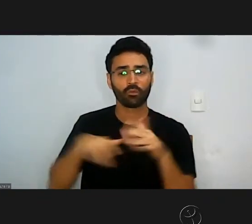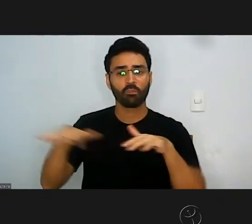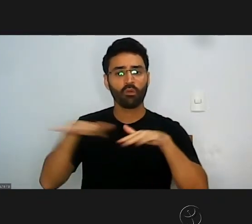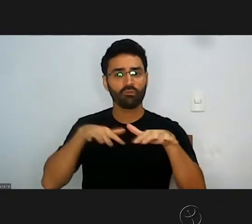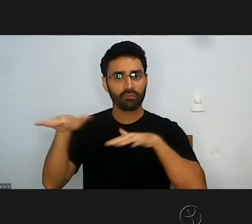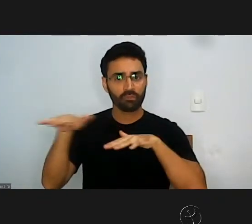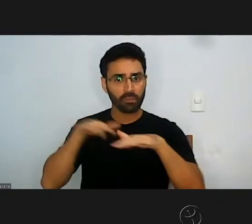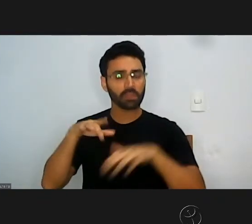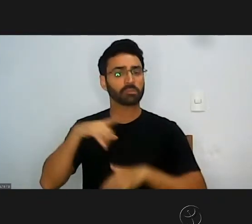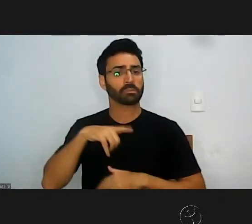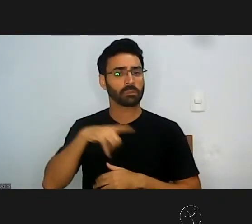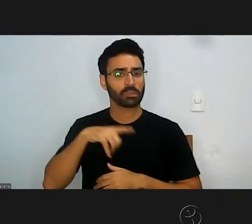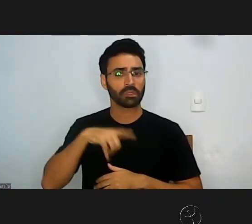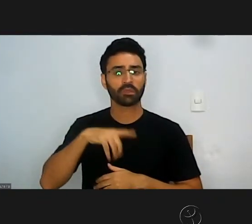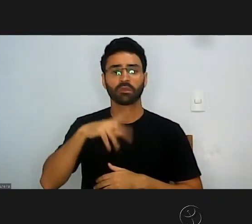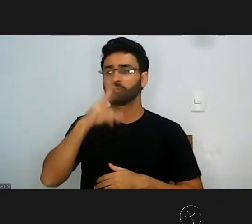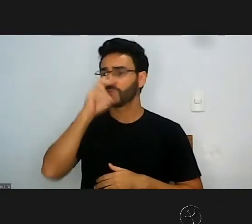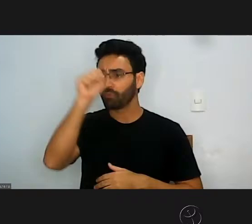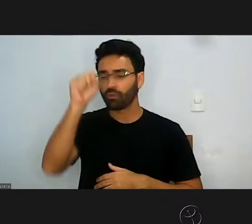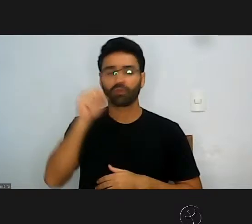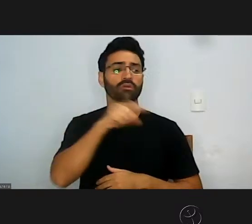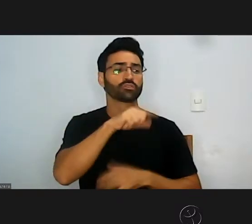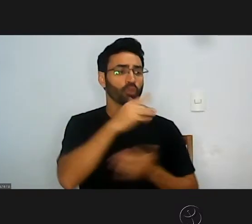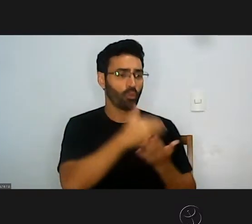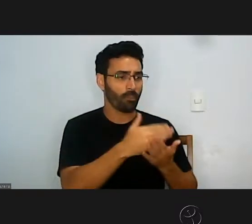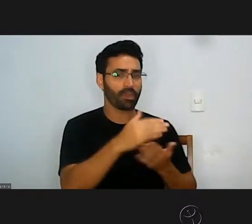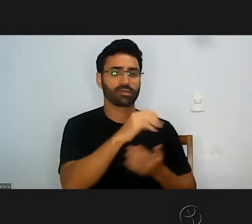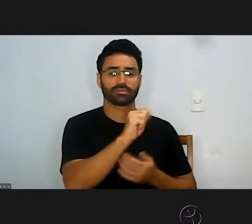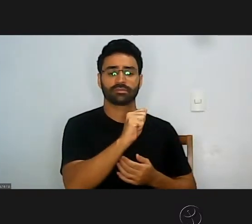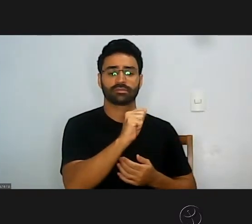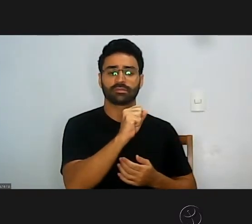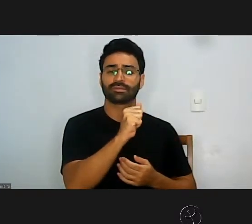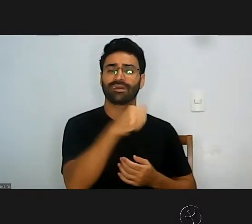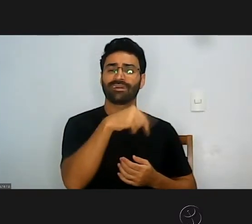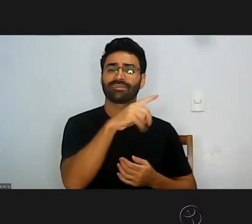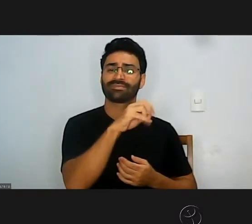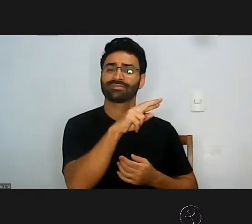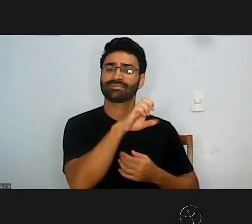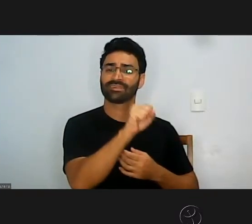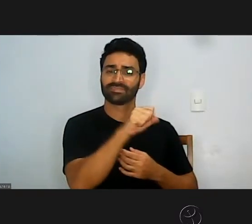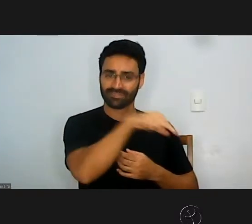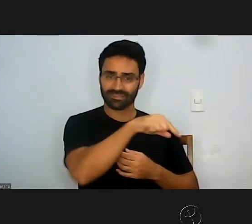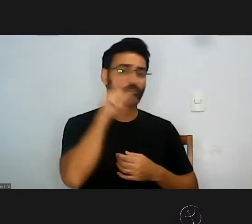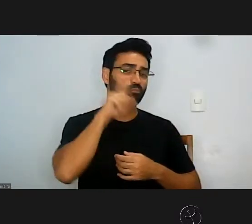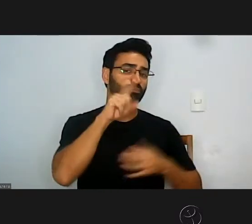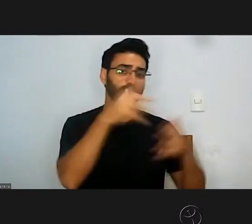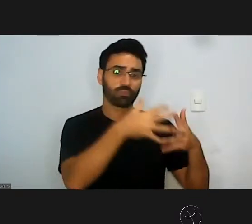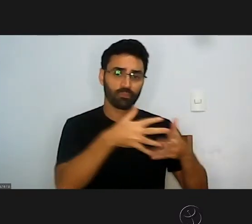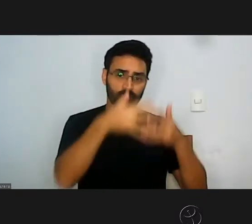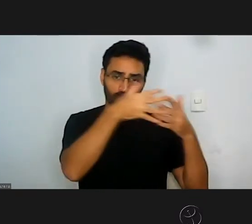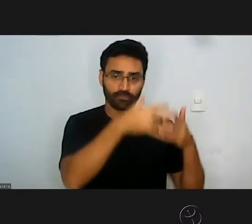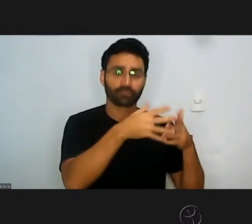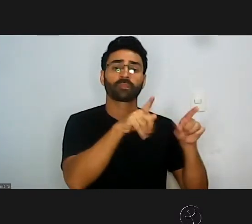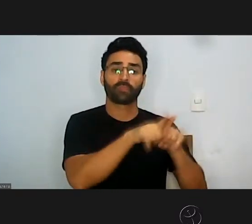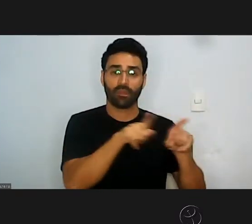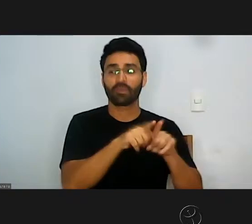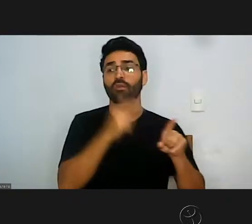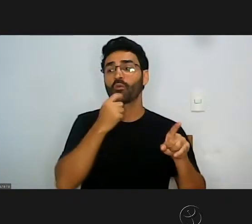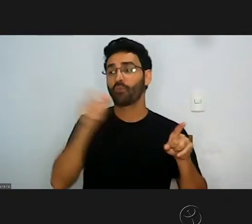de Sanders nos Estados Unidos e o seu homólogo europeu,